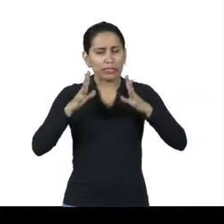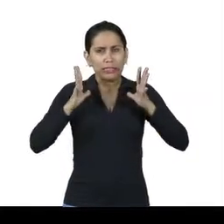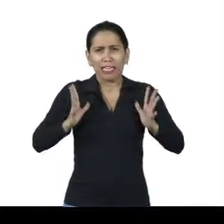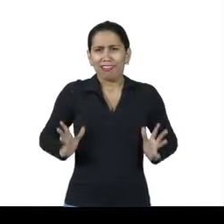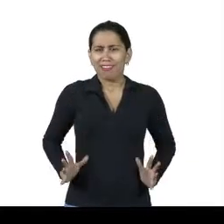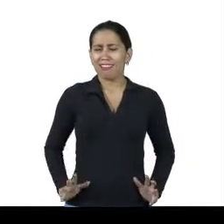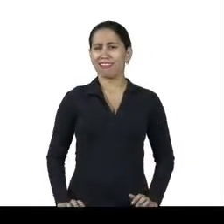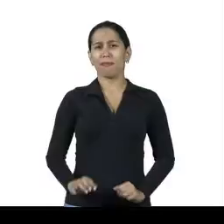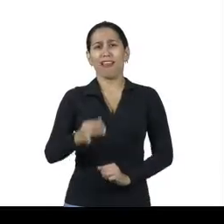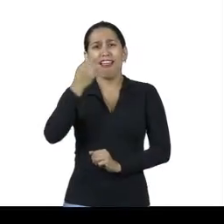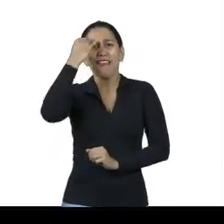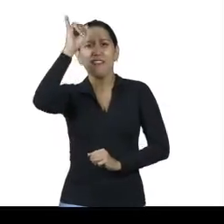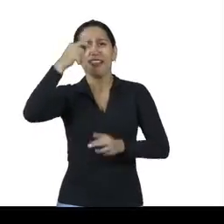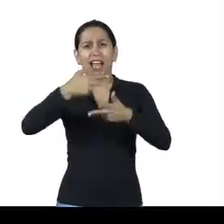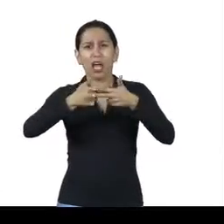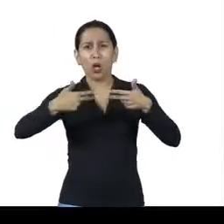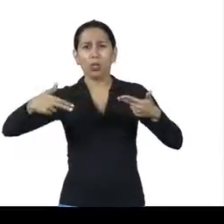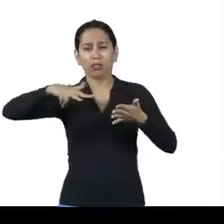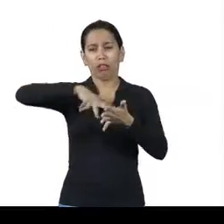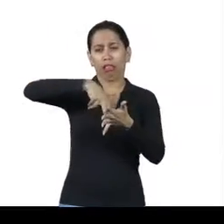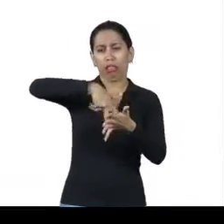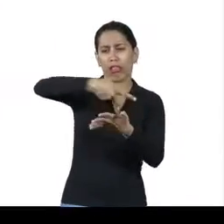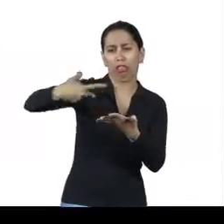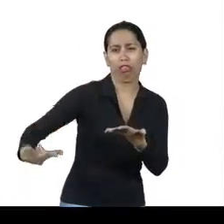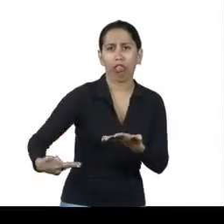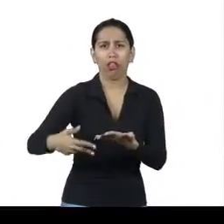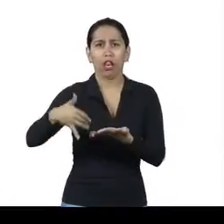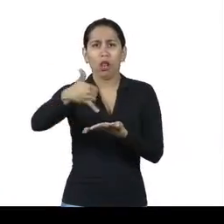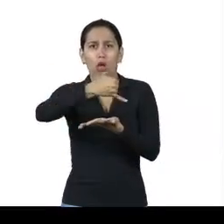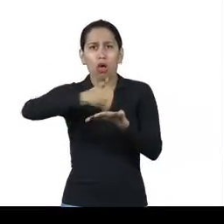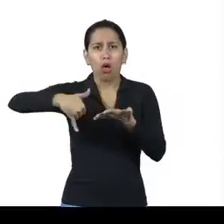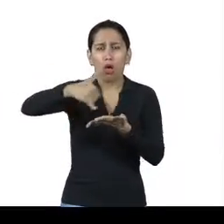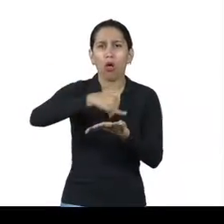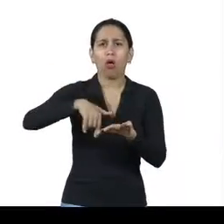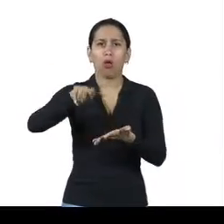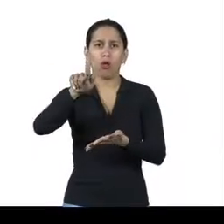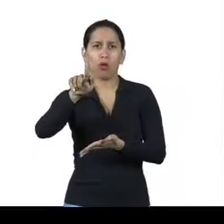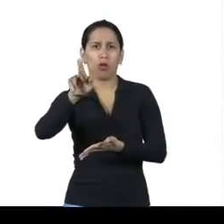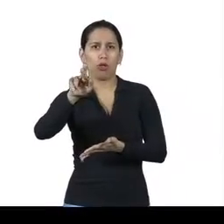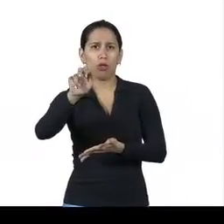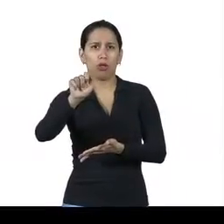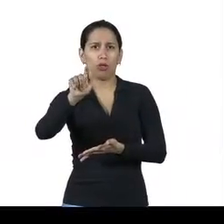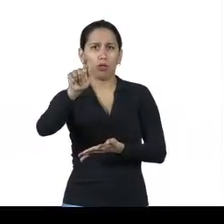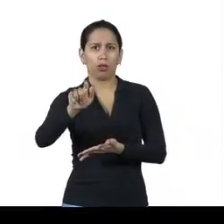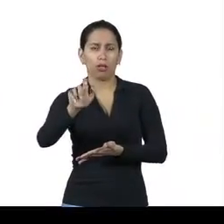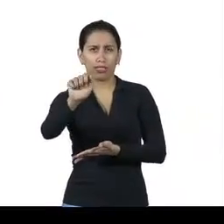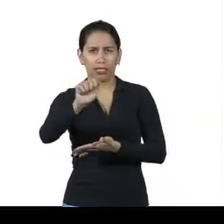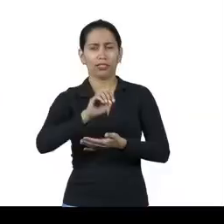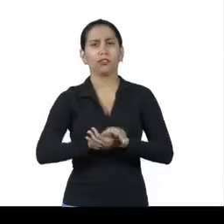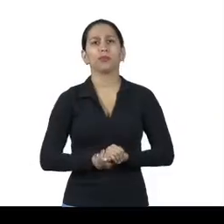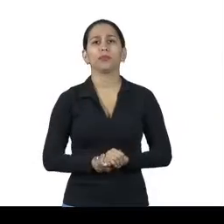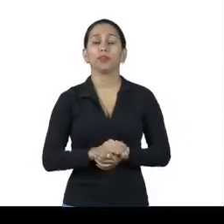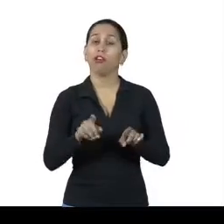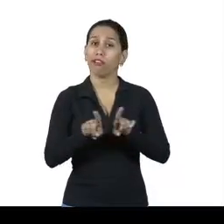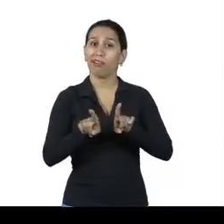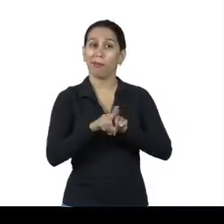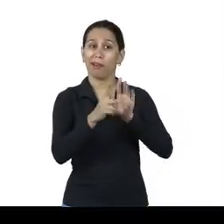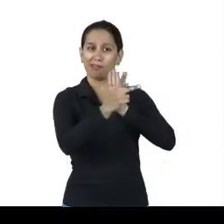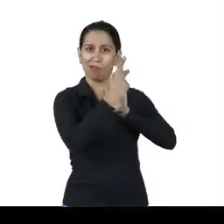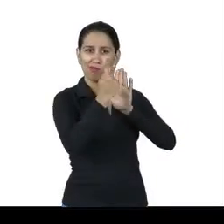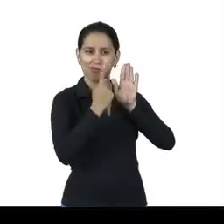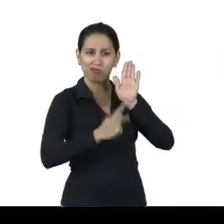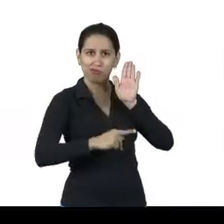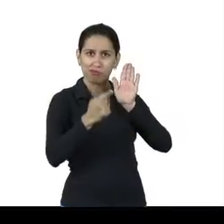de substâncias escorregadias, como graxas e óleos. E ainda, de acordo com o projeto, deve ser nivelado